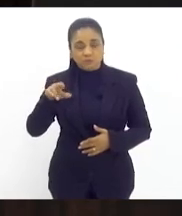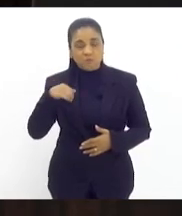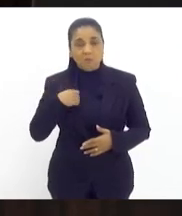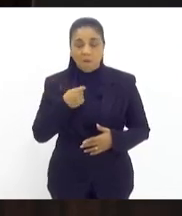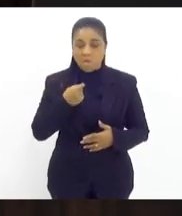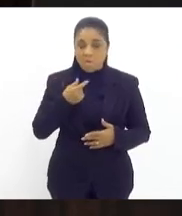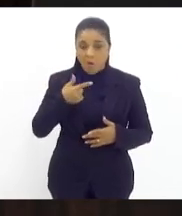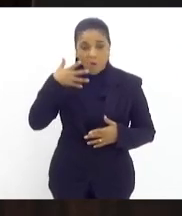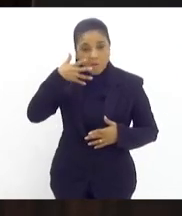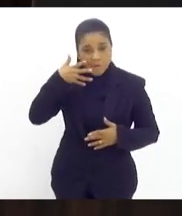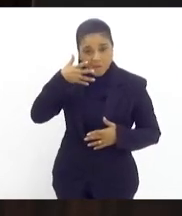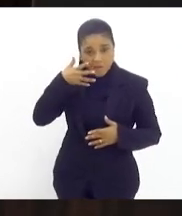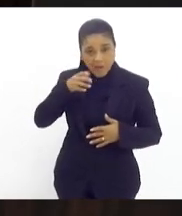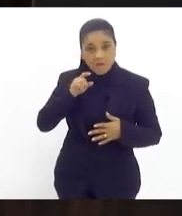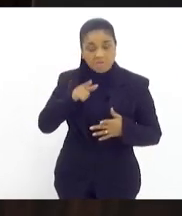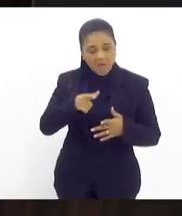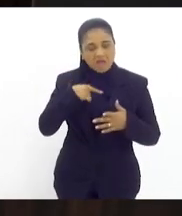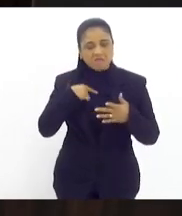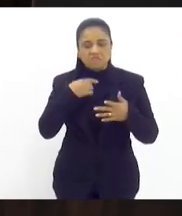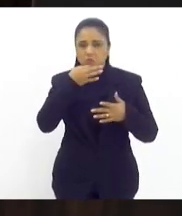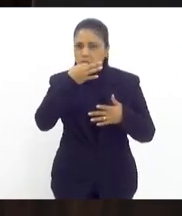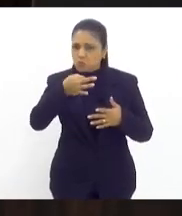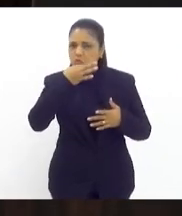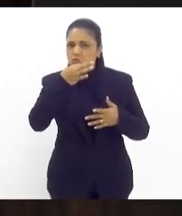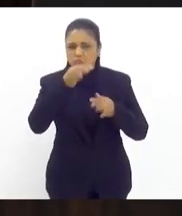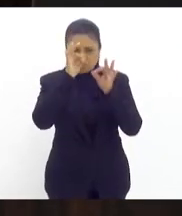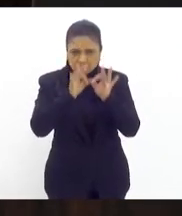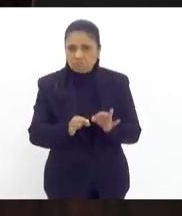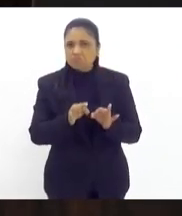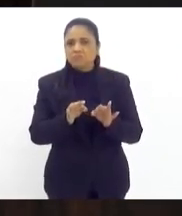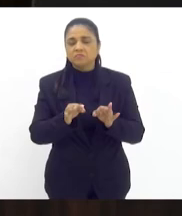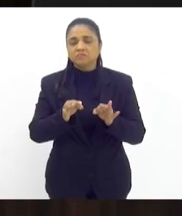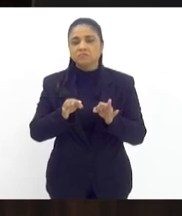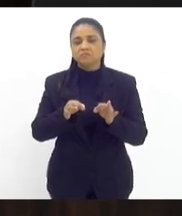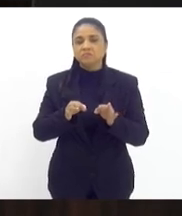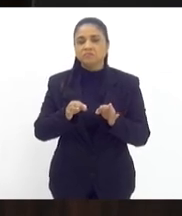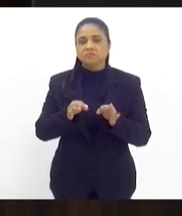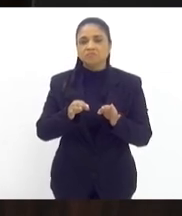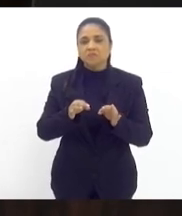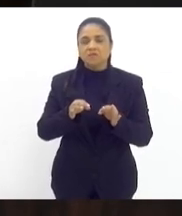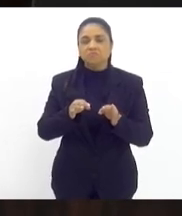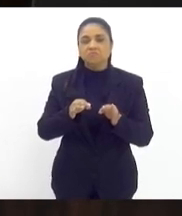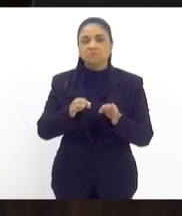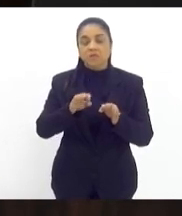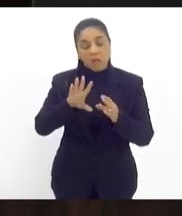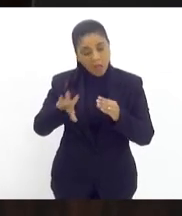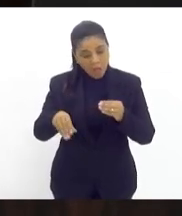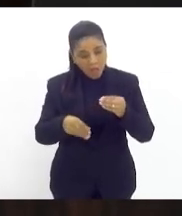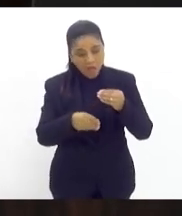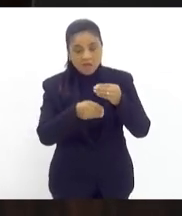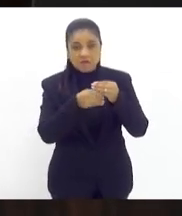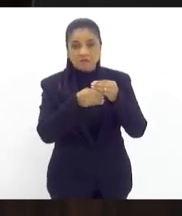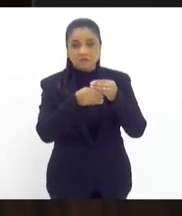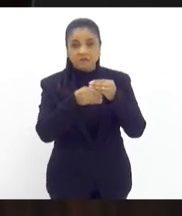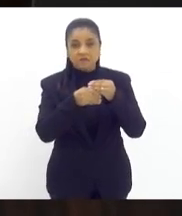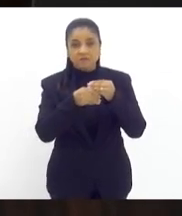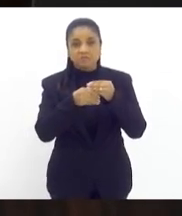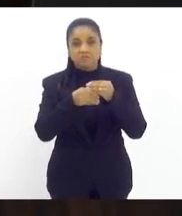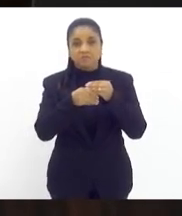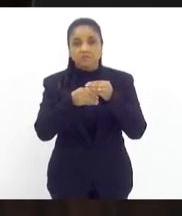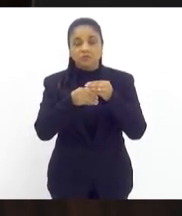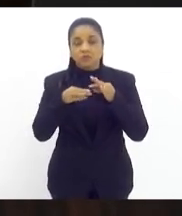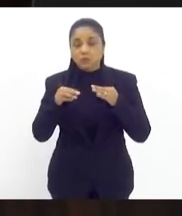excelente e oportuna a sugestão de vossa excelência dizendo que só acrescentando o que todos os